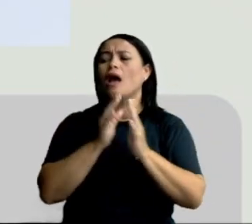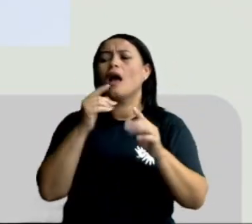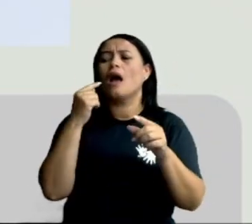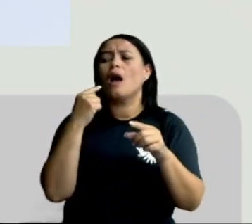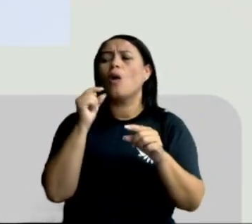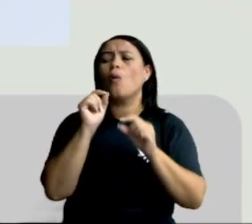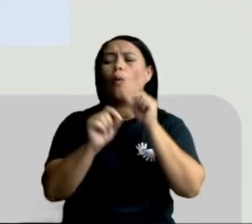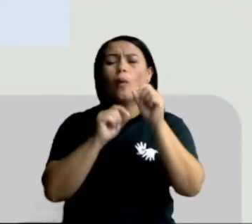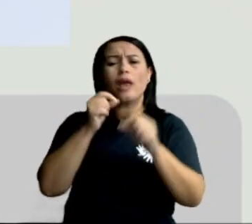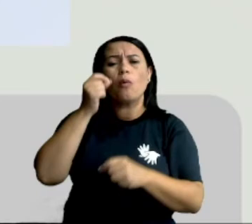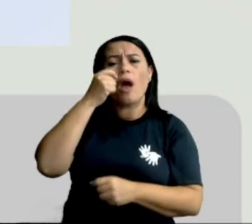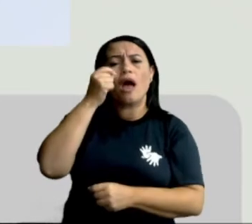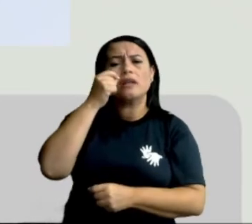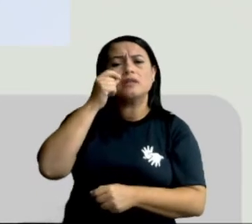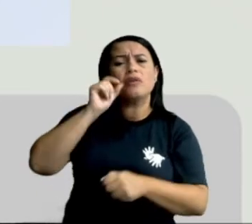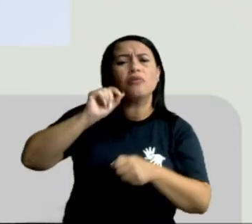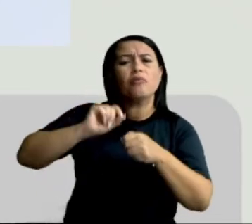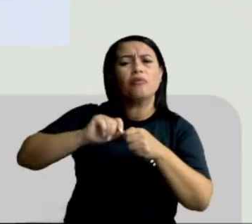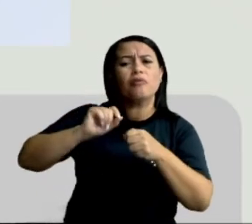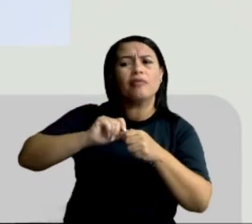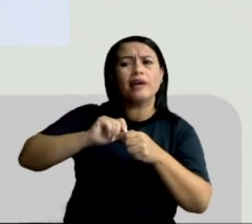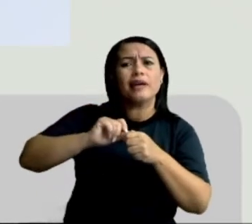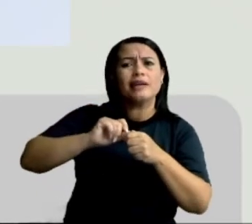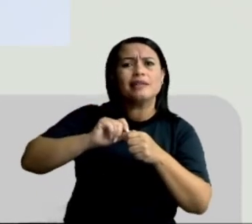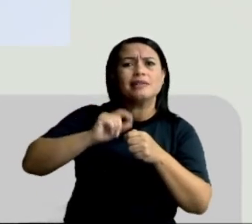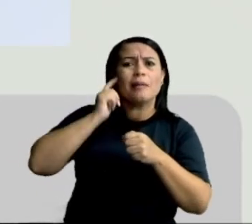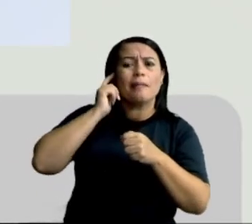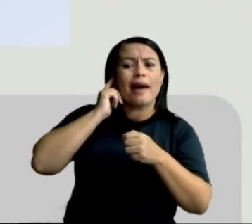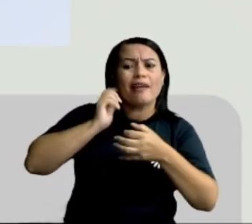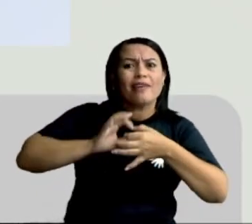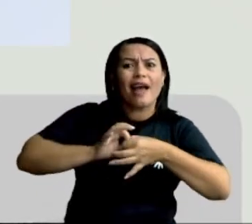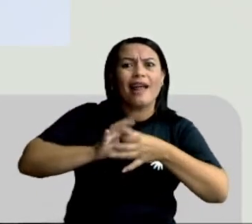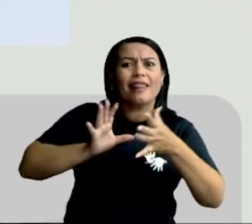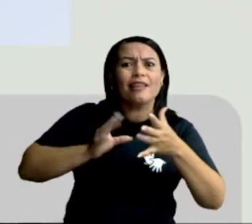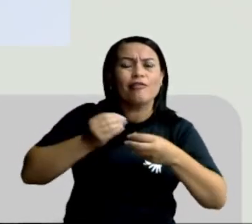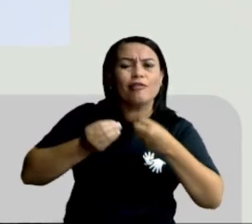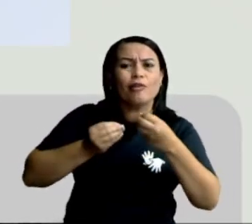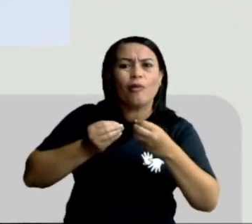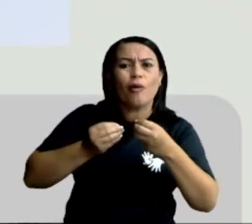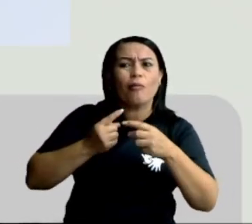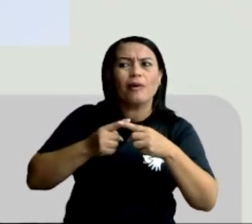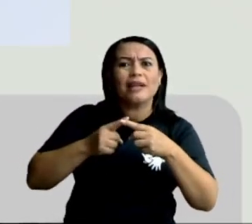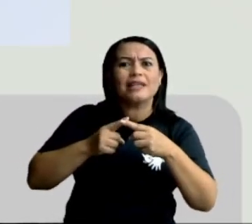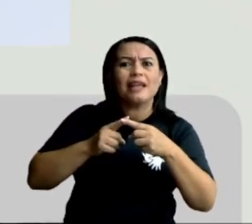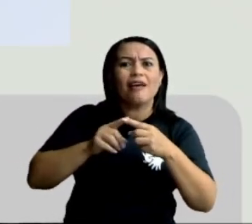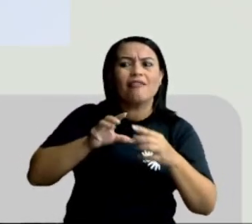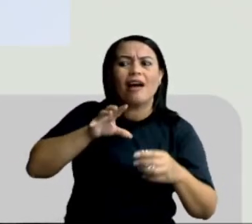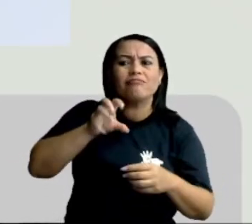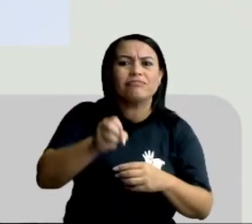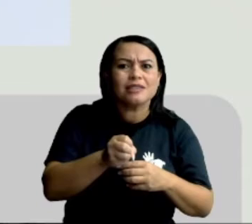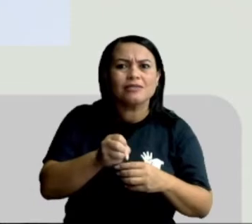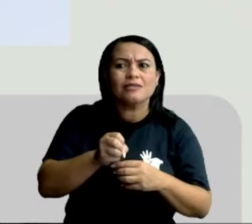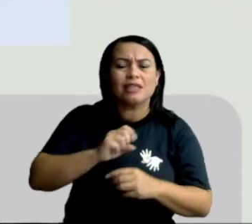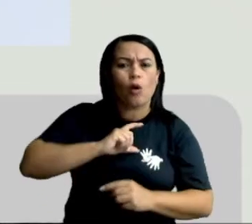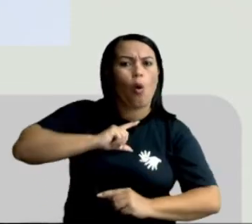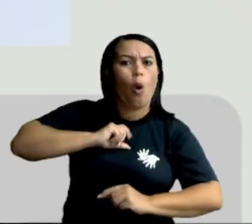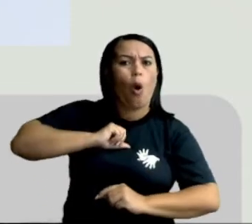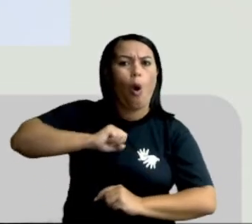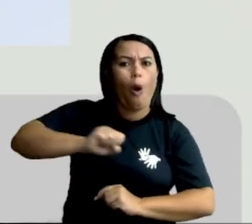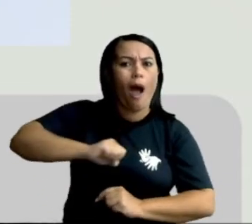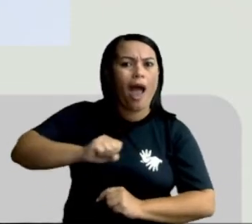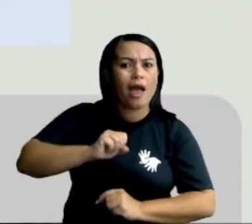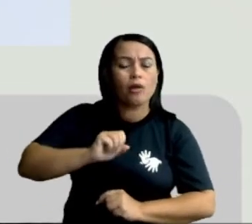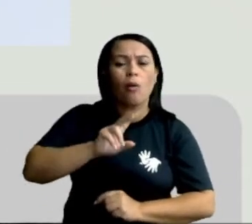o ratinho fez para sair dessa situação? Quando ele estava lá preso, ele saiu correndo,